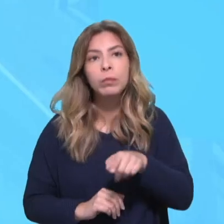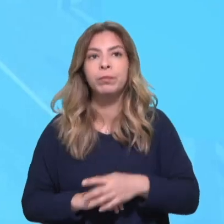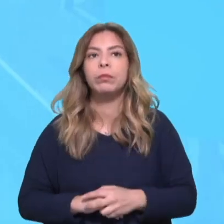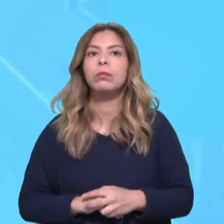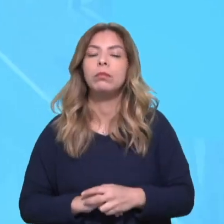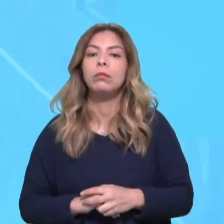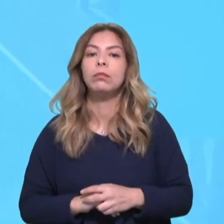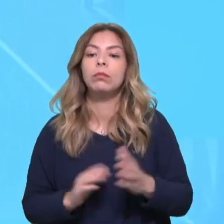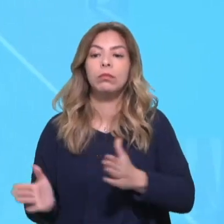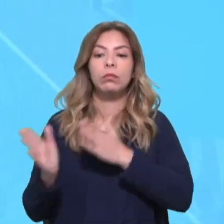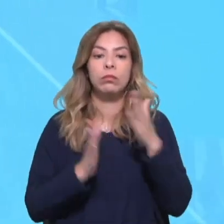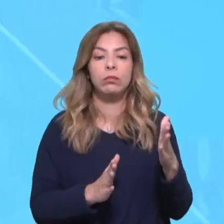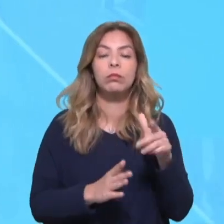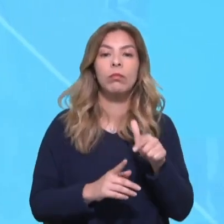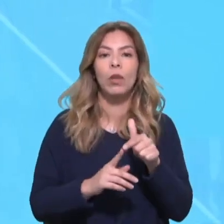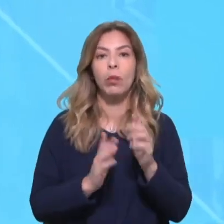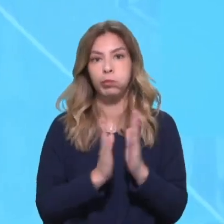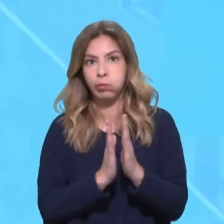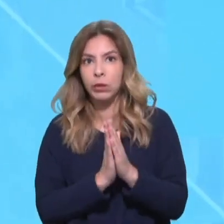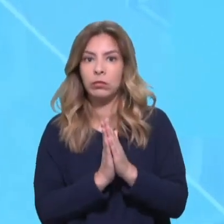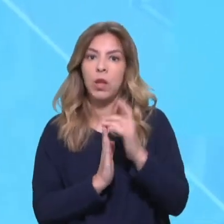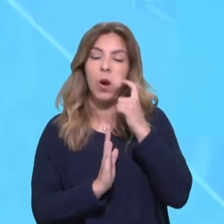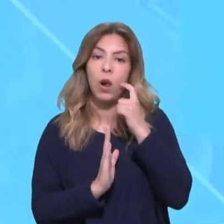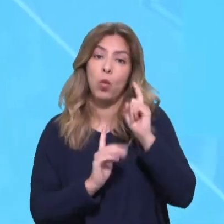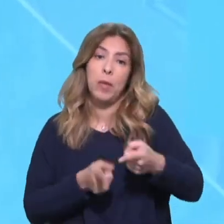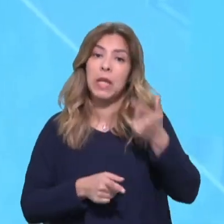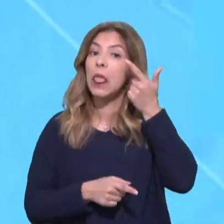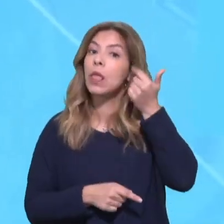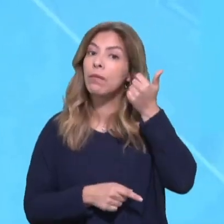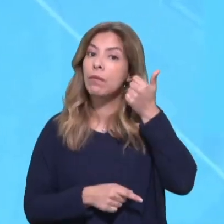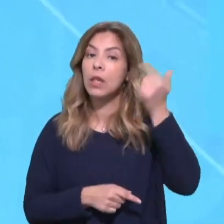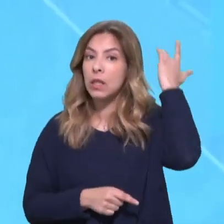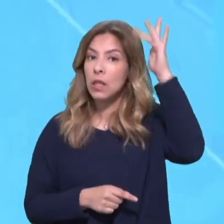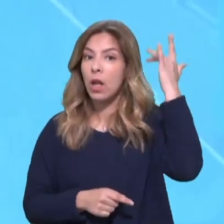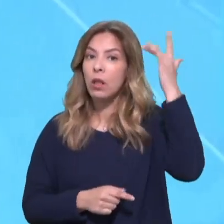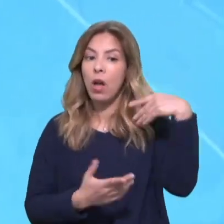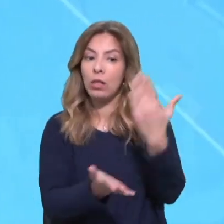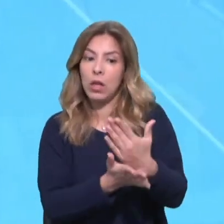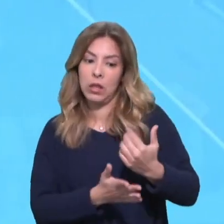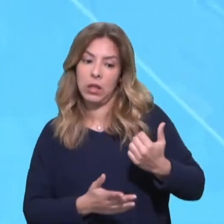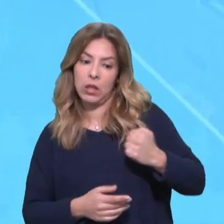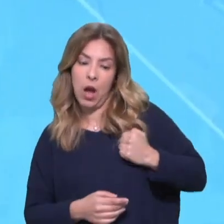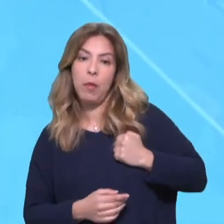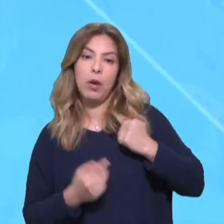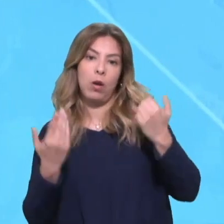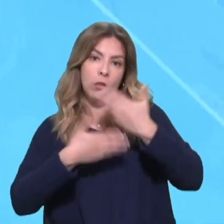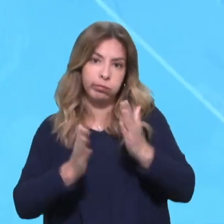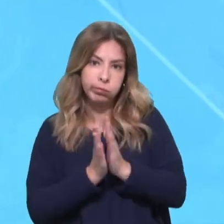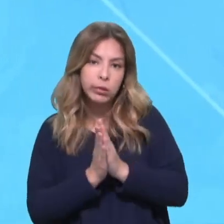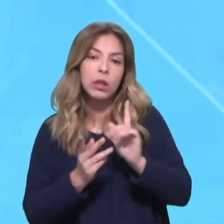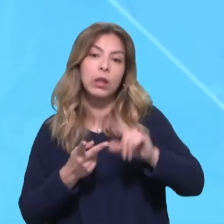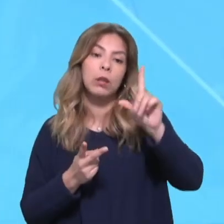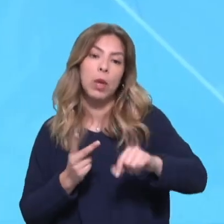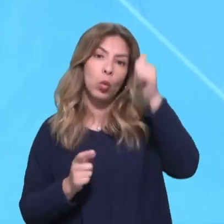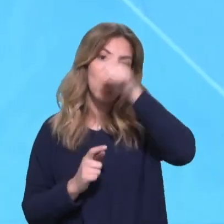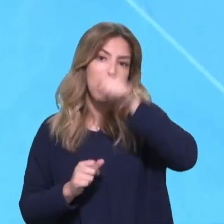as celebrações do Tríduo Pascal, com início na Quinta-feira Santa até ao sábado com a Vigília e também a celebração do